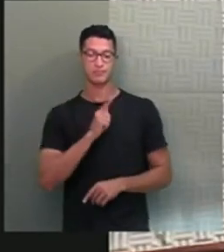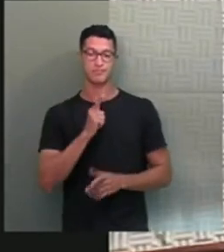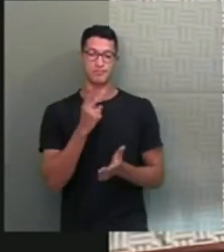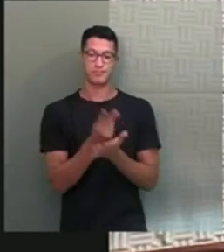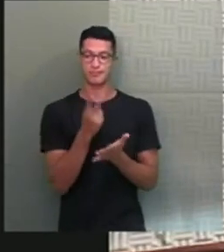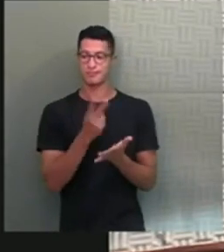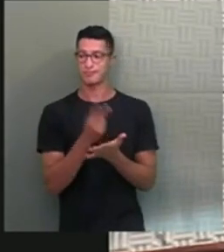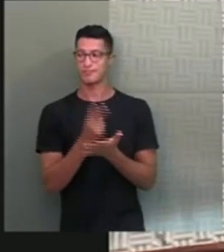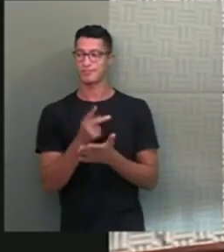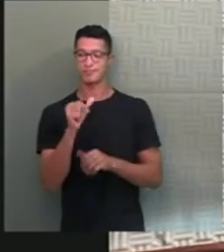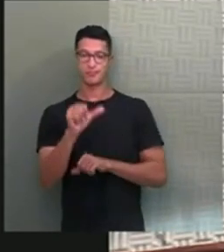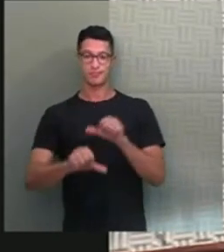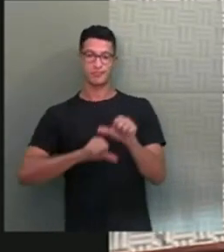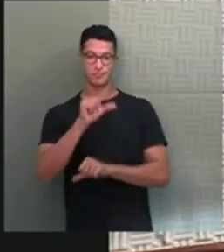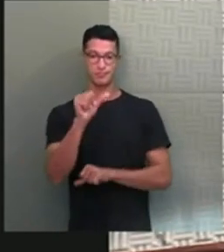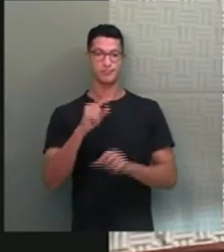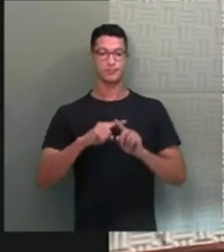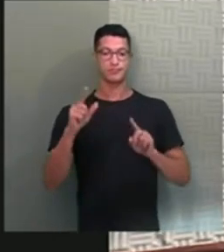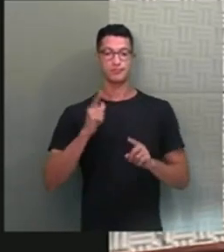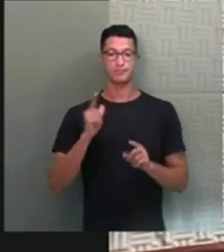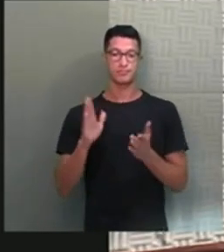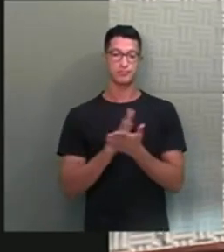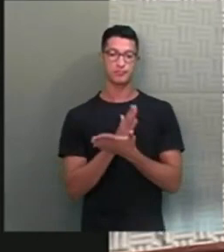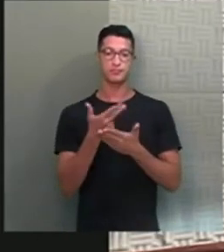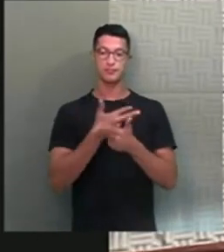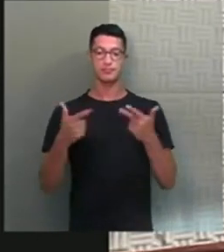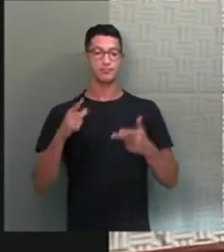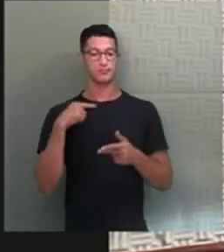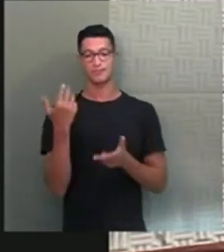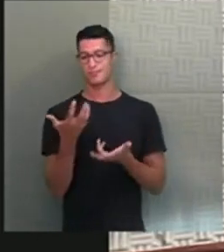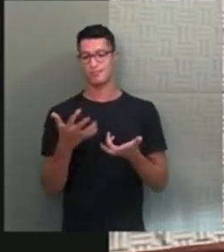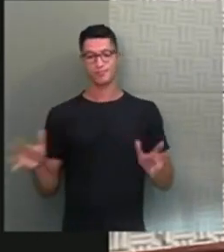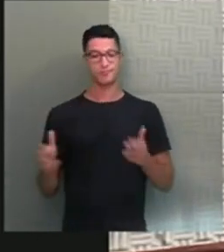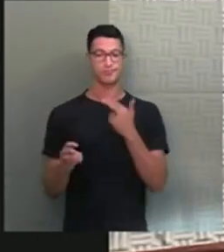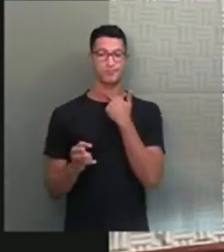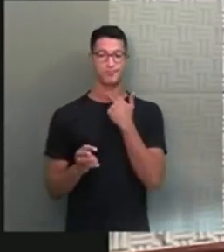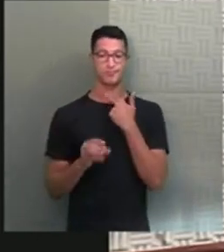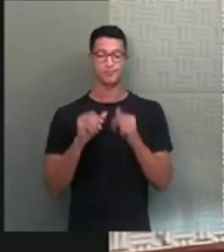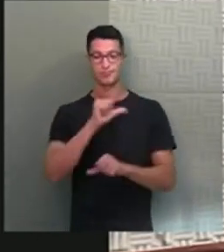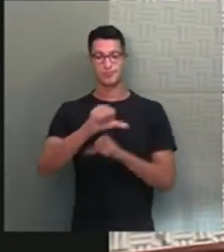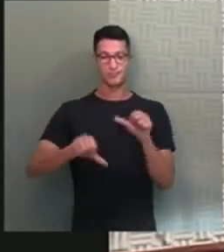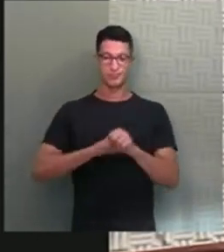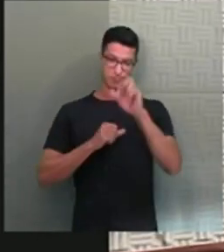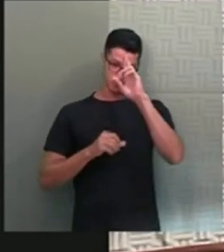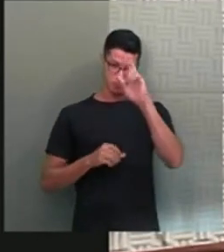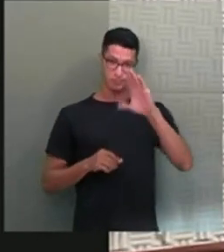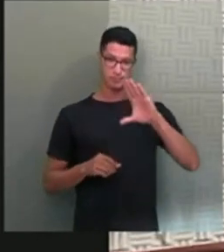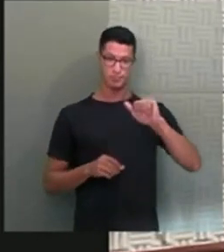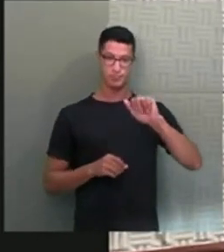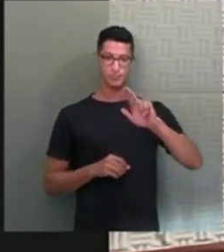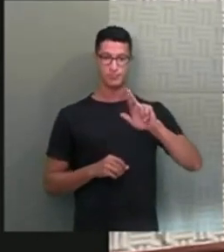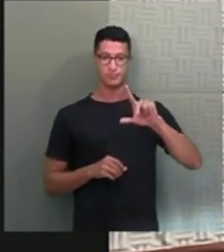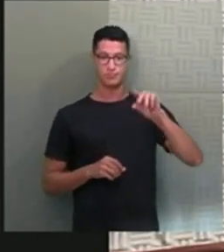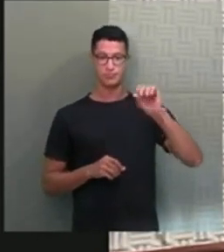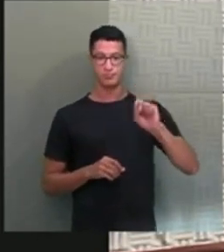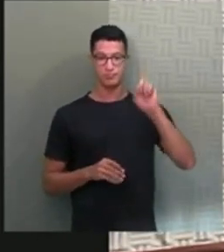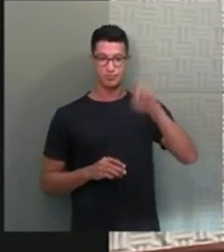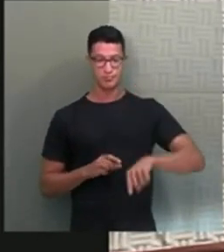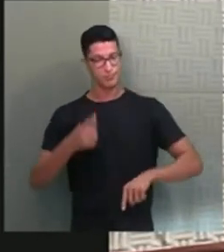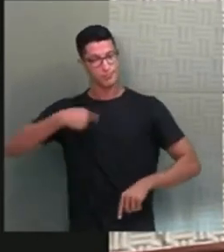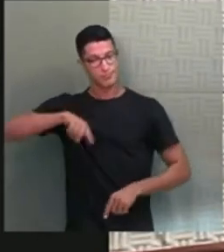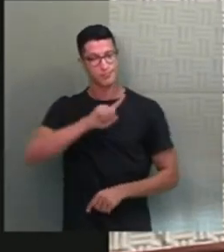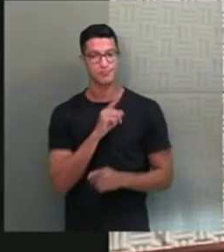permanente transformação. Mas se tem algo que não pretendemos e não podemos mudar, senhor Carlos Viana, senhor senador, é o